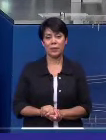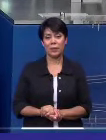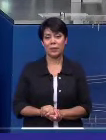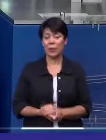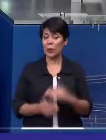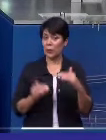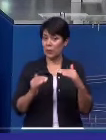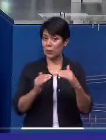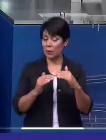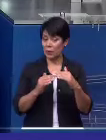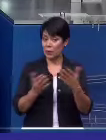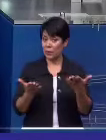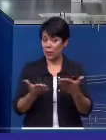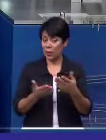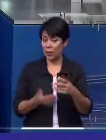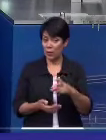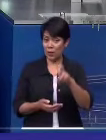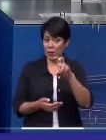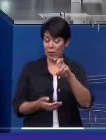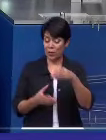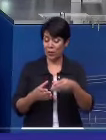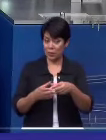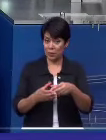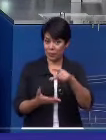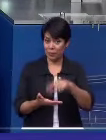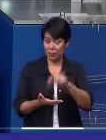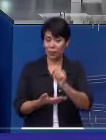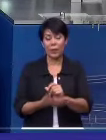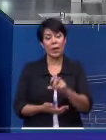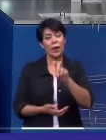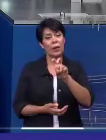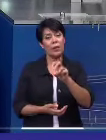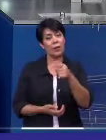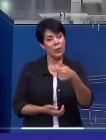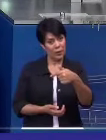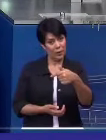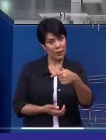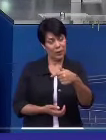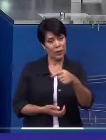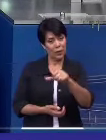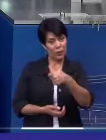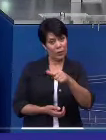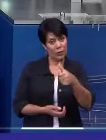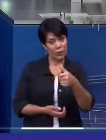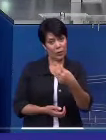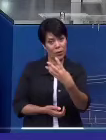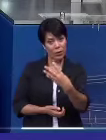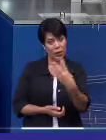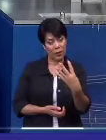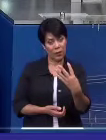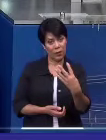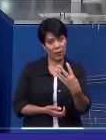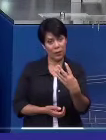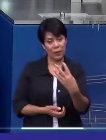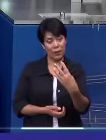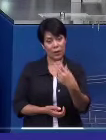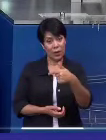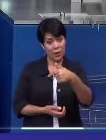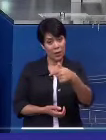Vamos confirmar os 5 números sorteados. 57, 11, 44,